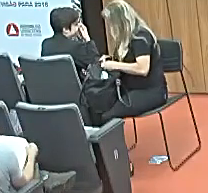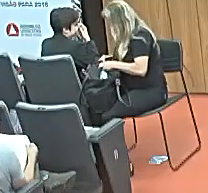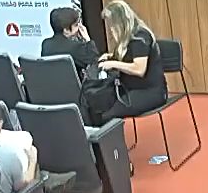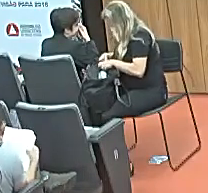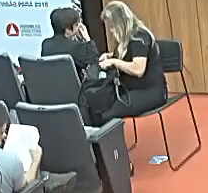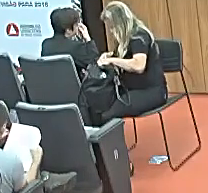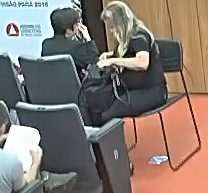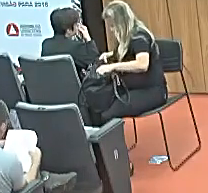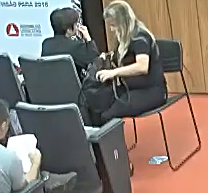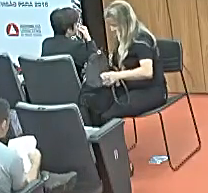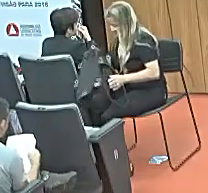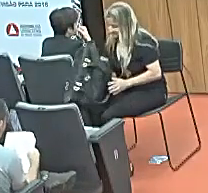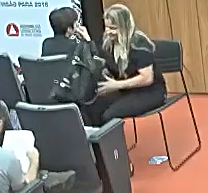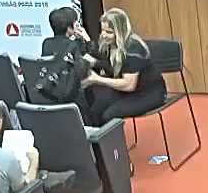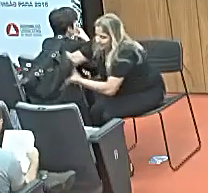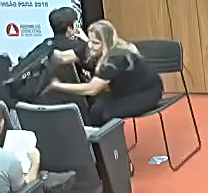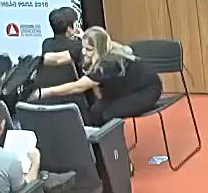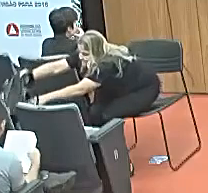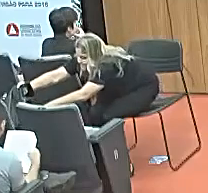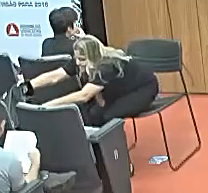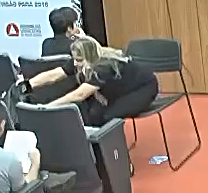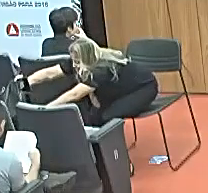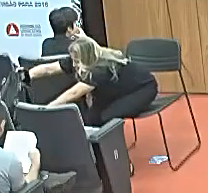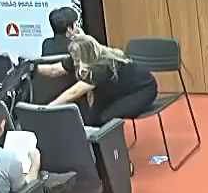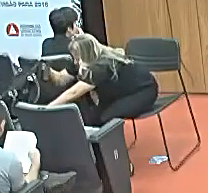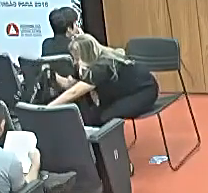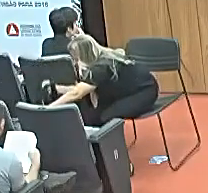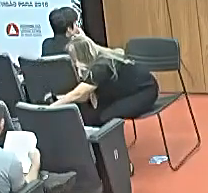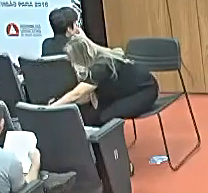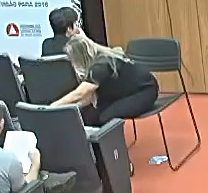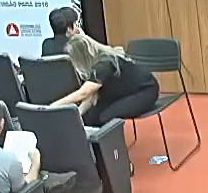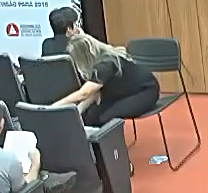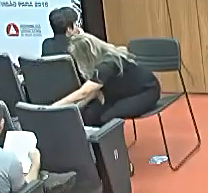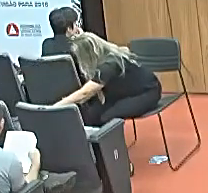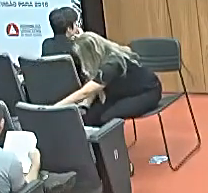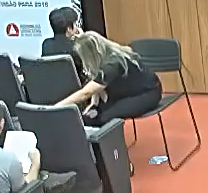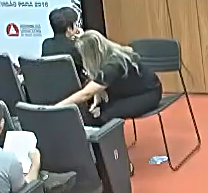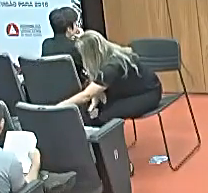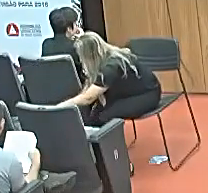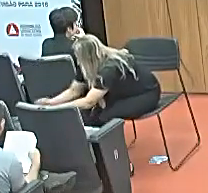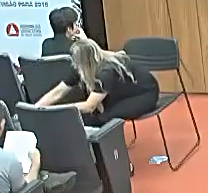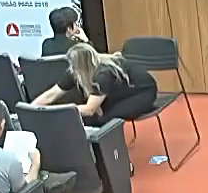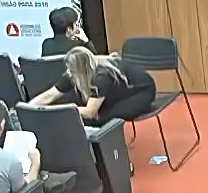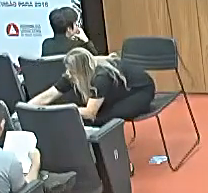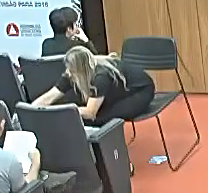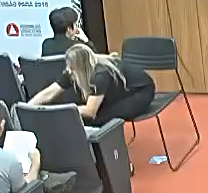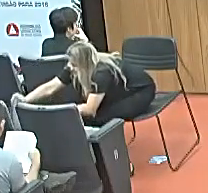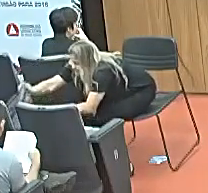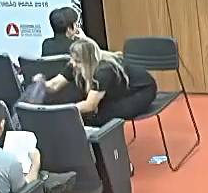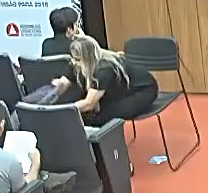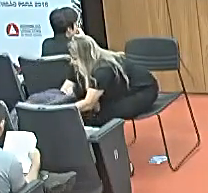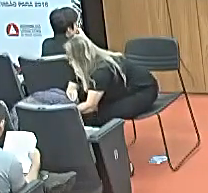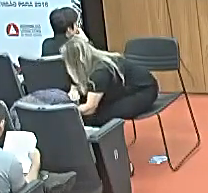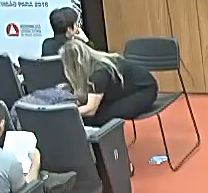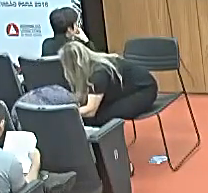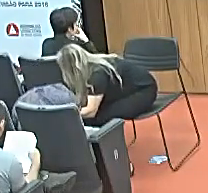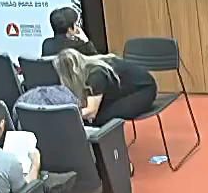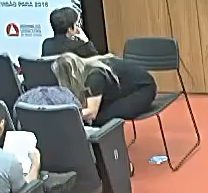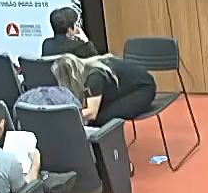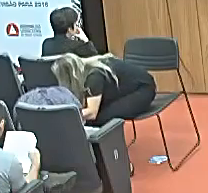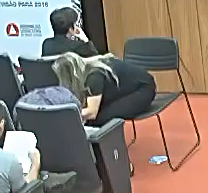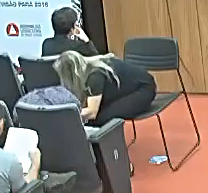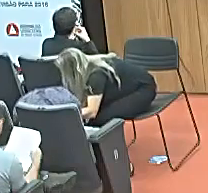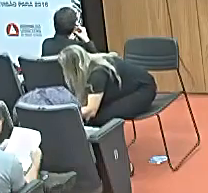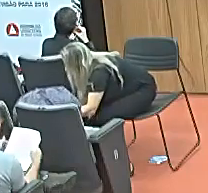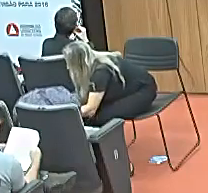com a população do campo querendo ser vista querendo ser reconhecido e mais do que isso querendo te